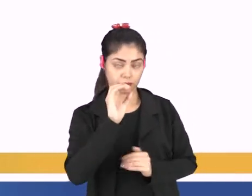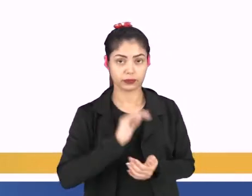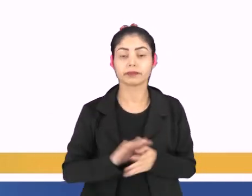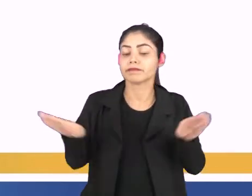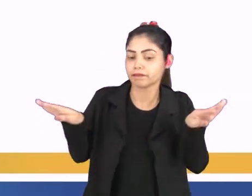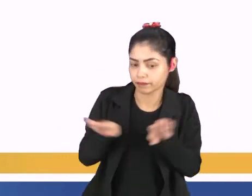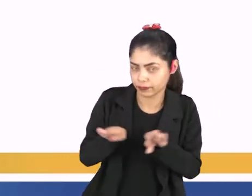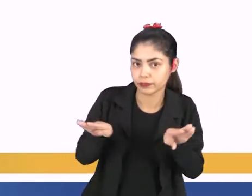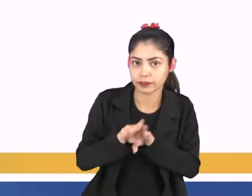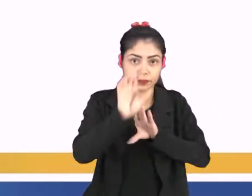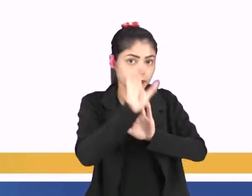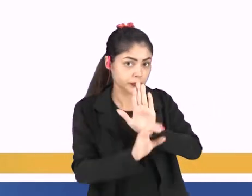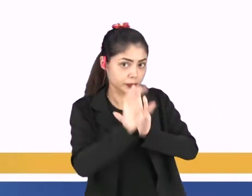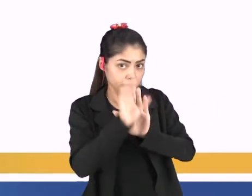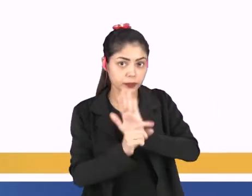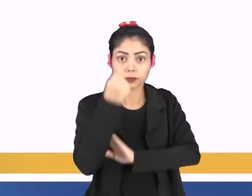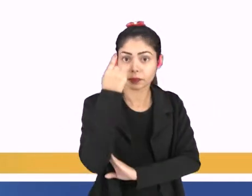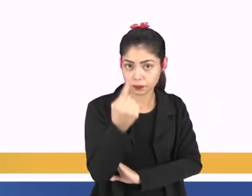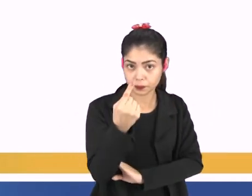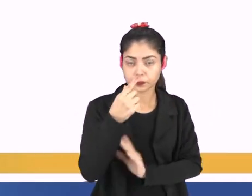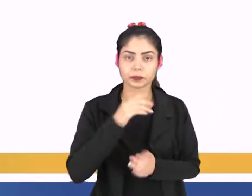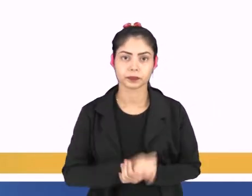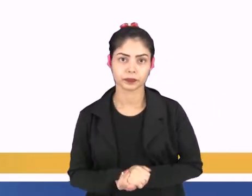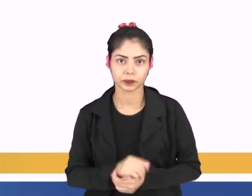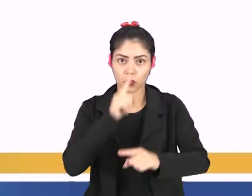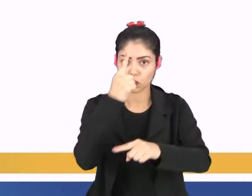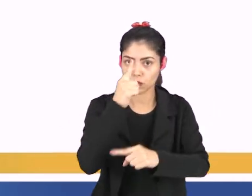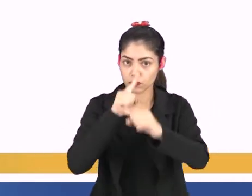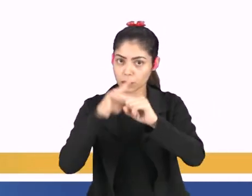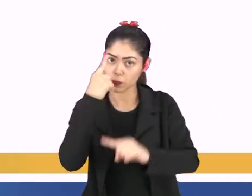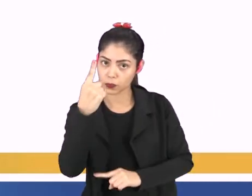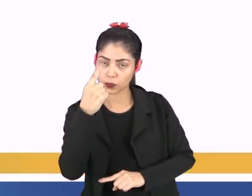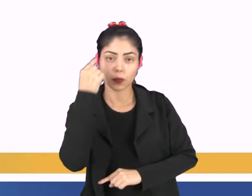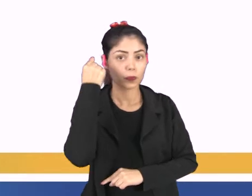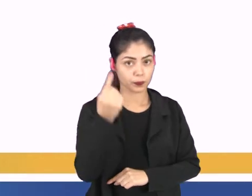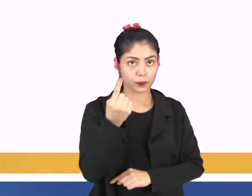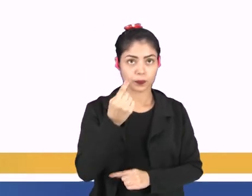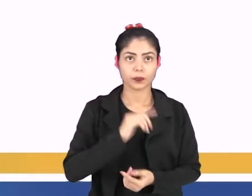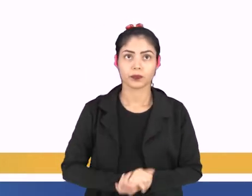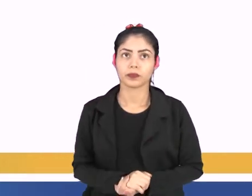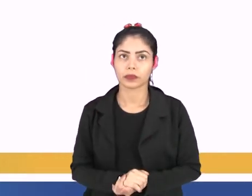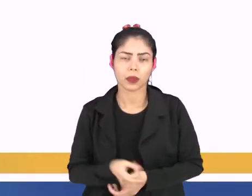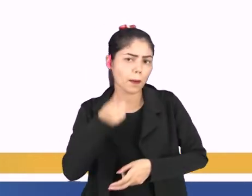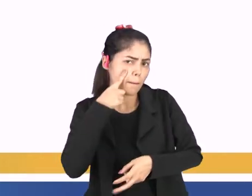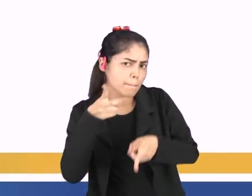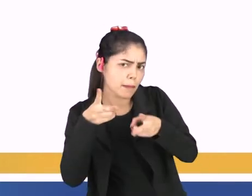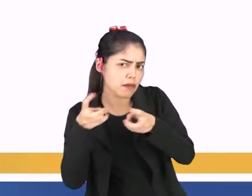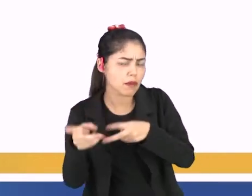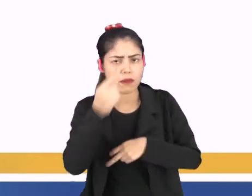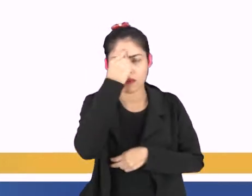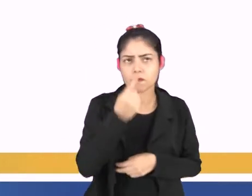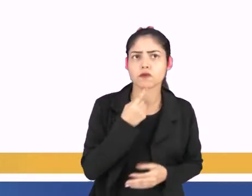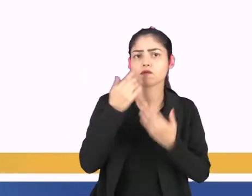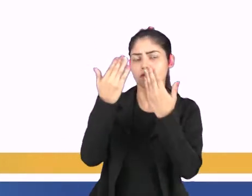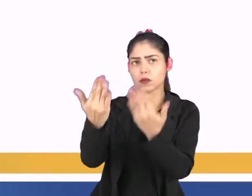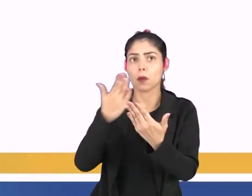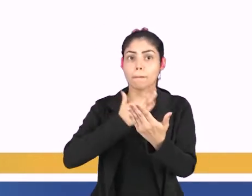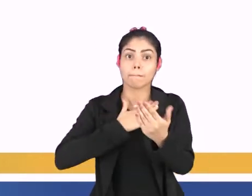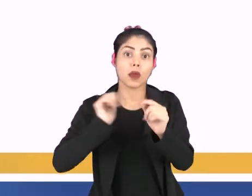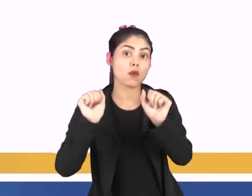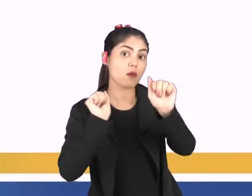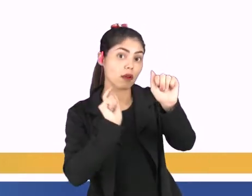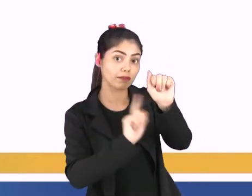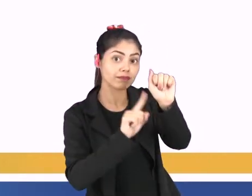que também, pelo conceito, é 1. Então, 1 vezes 1 é 1. Então, vocês percebam aí na telinha que o meu